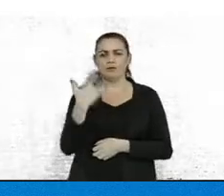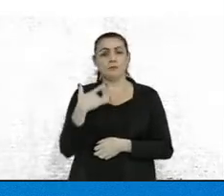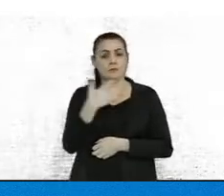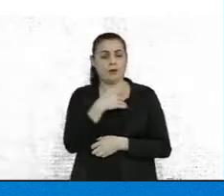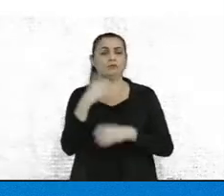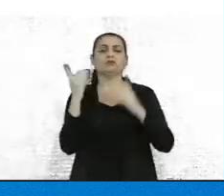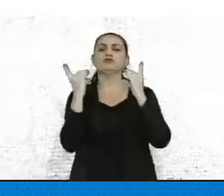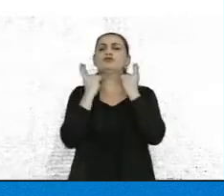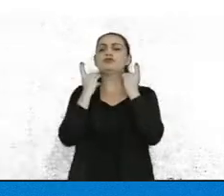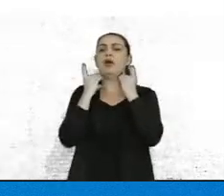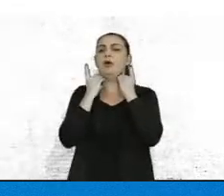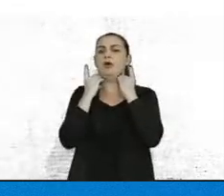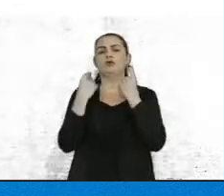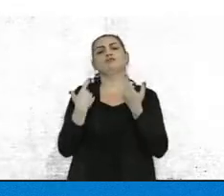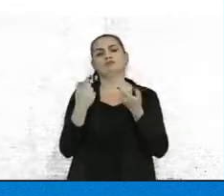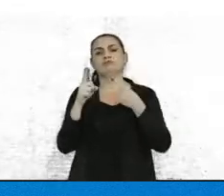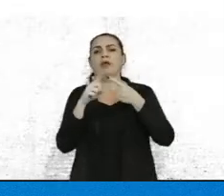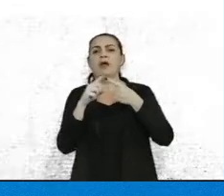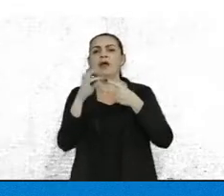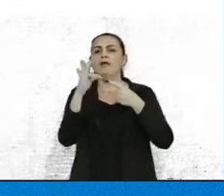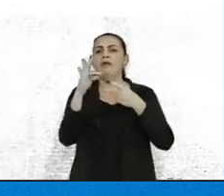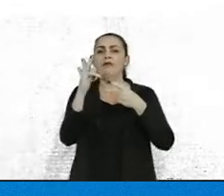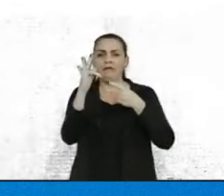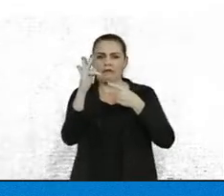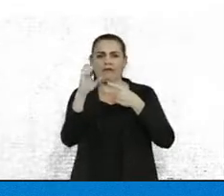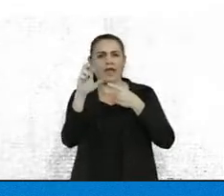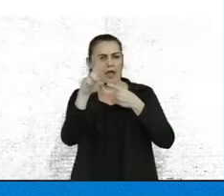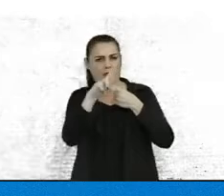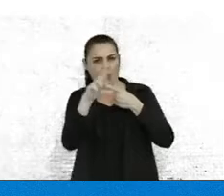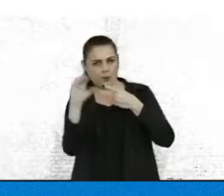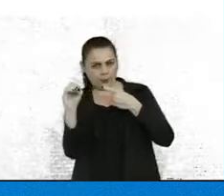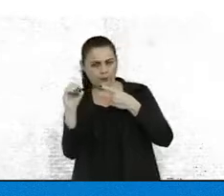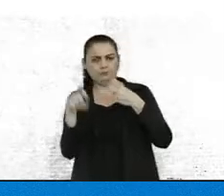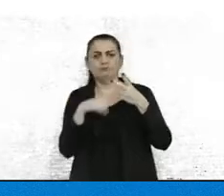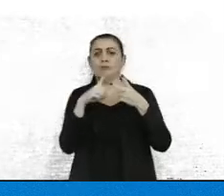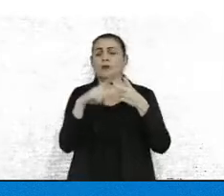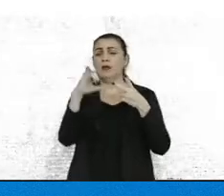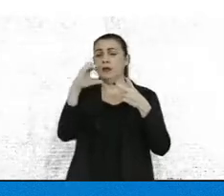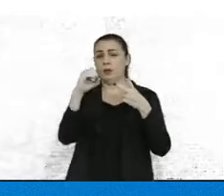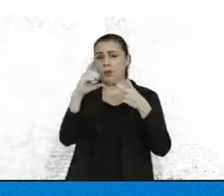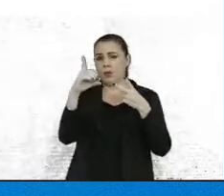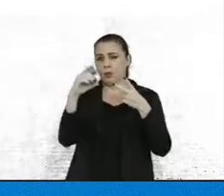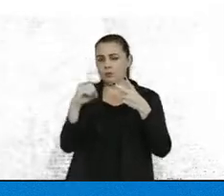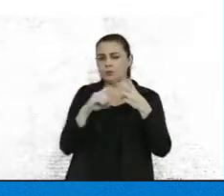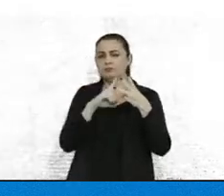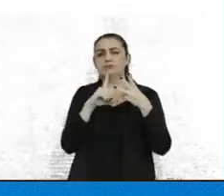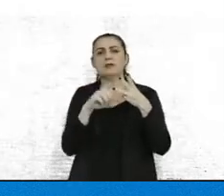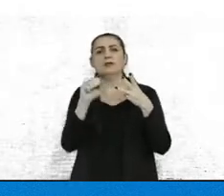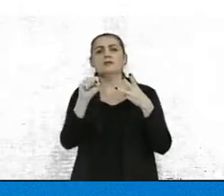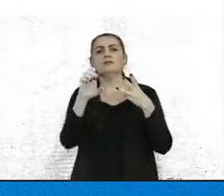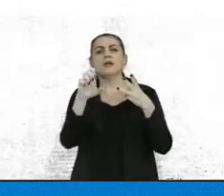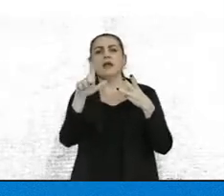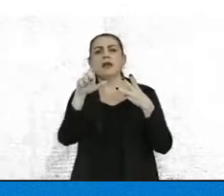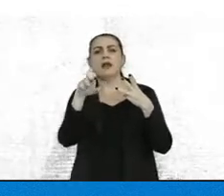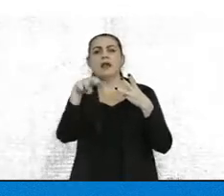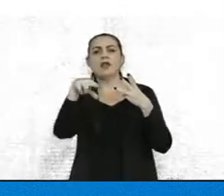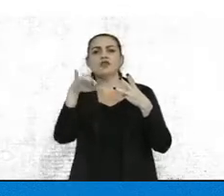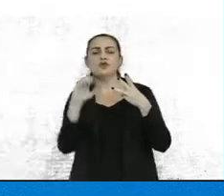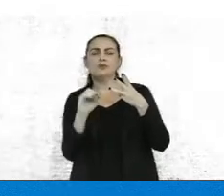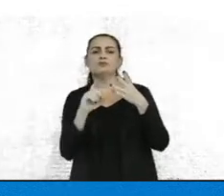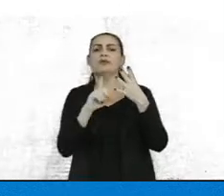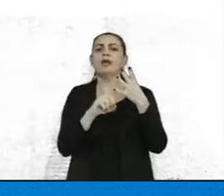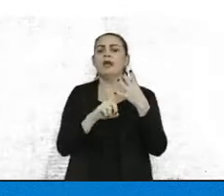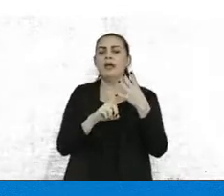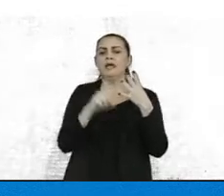ferro é importantíssimo, como eu disse, o iodo, selênio, zinco, um aminoácido chamado tirosina, a vitamina E,